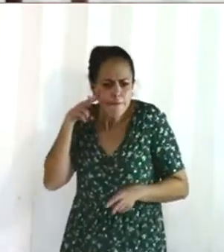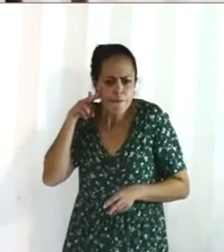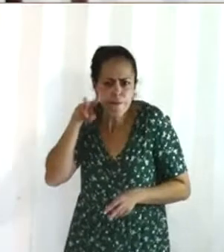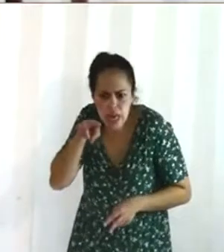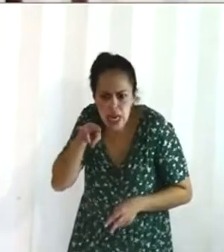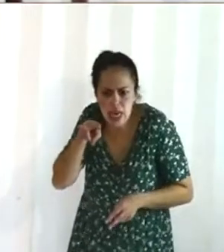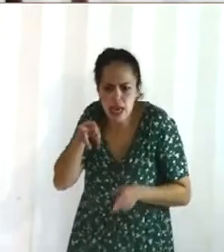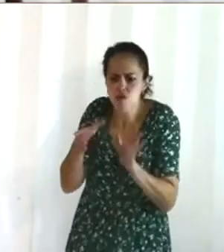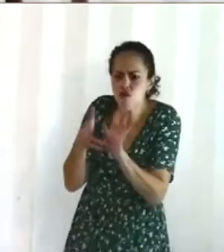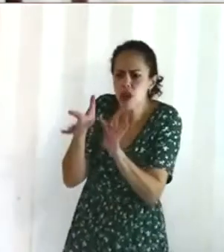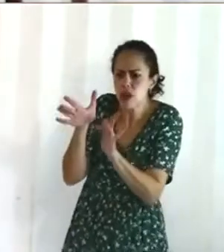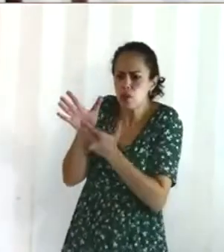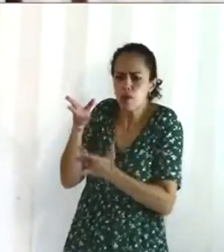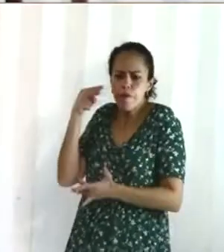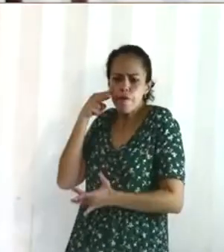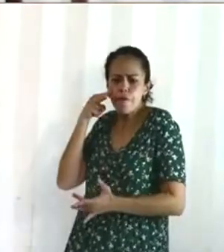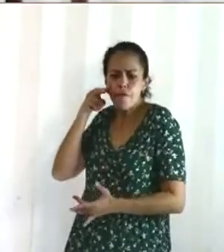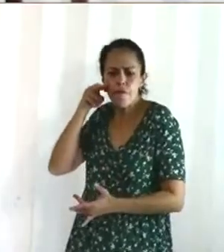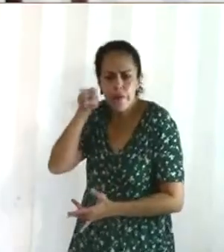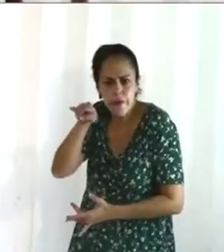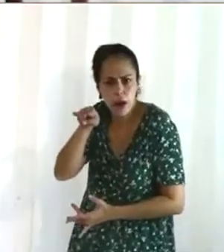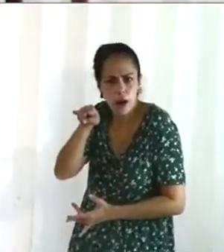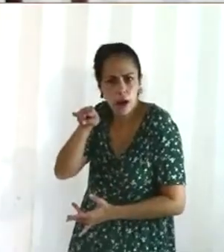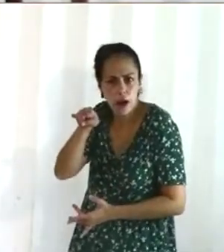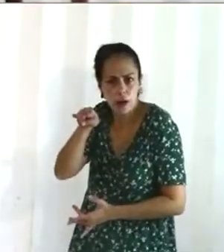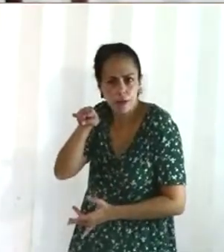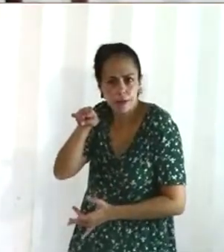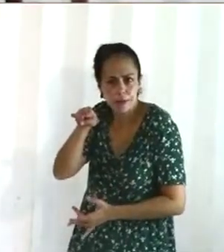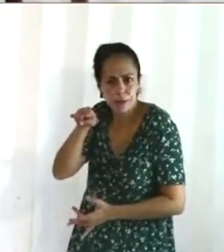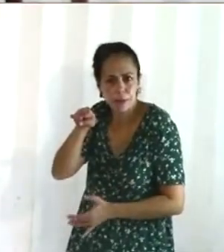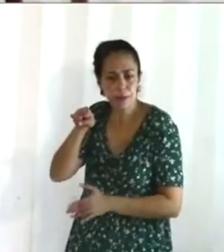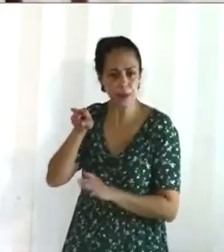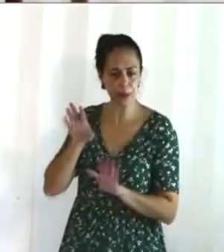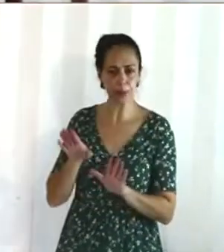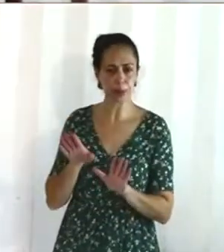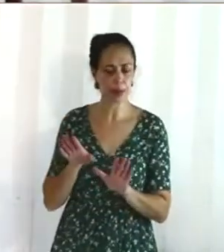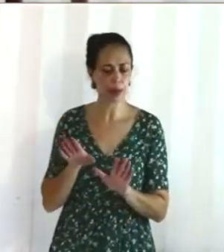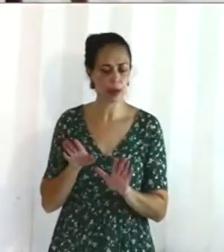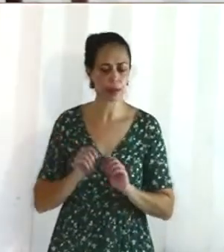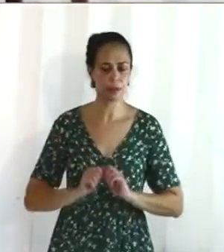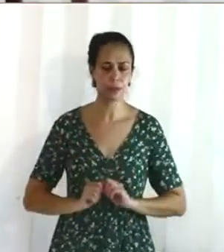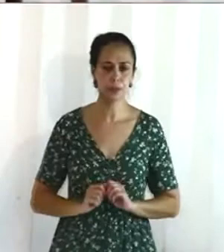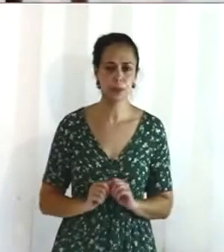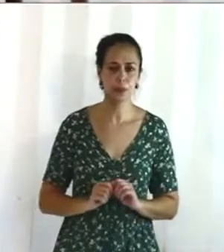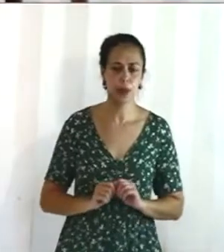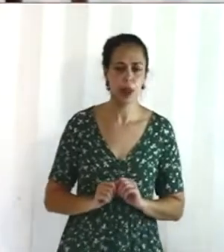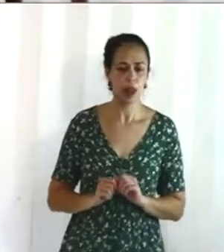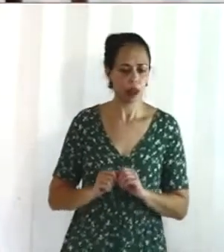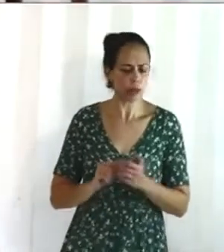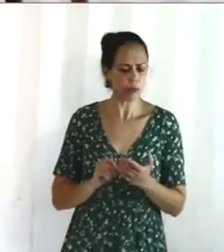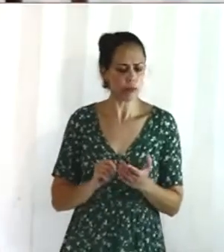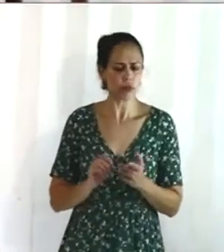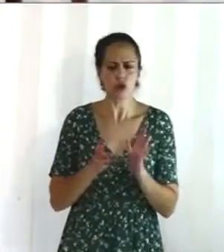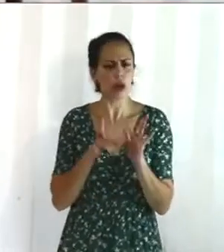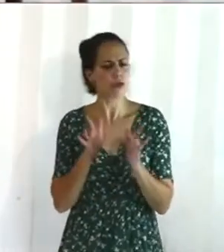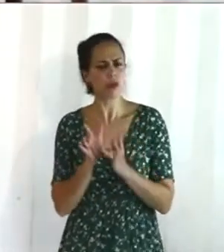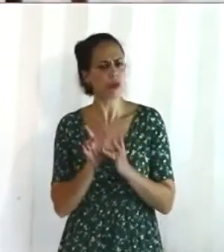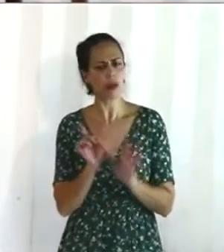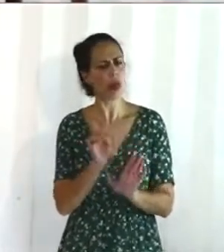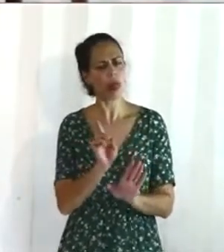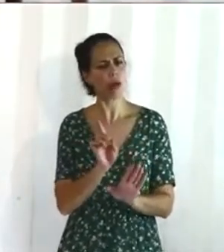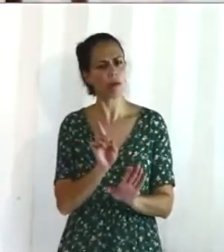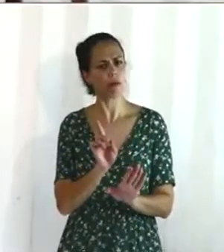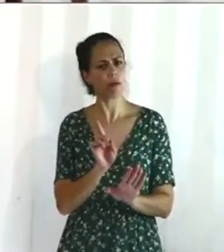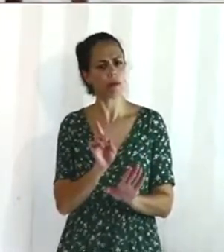ele quer apontar que esse Jesus, ele não passa a ser Jesus a partir do batismo, quando recebe o Espírito. Ele é